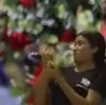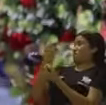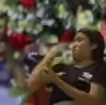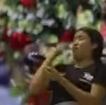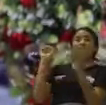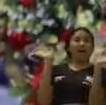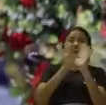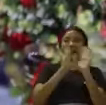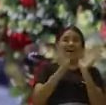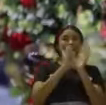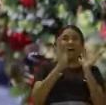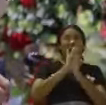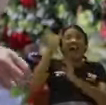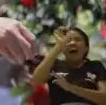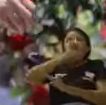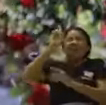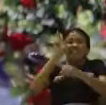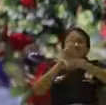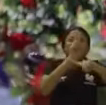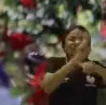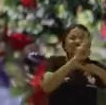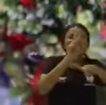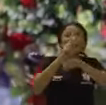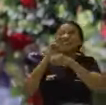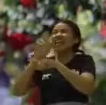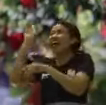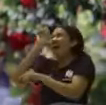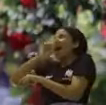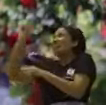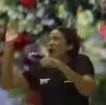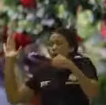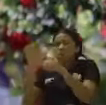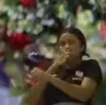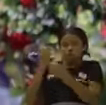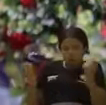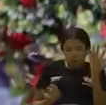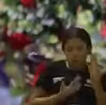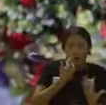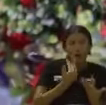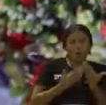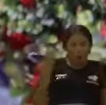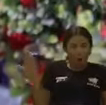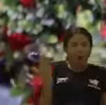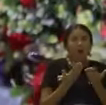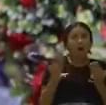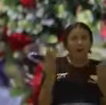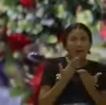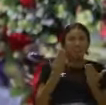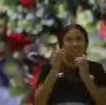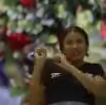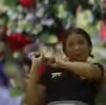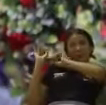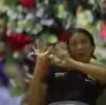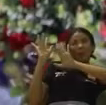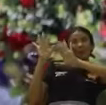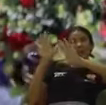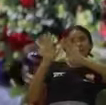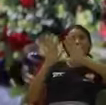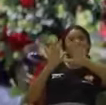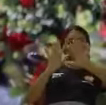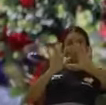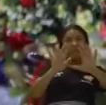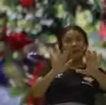tua jornada será longa, e eu estou te abastecendo hoje aqui com a minha preciosa